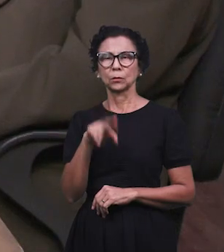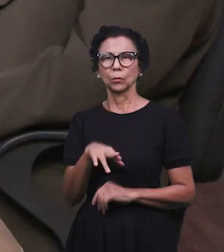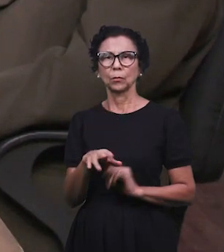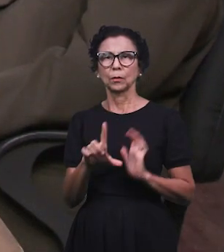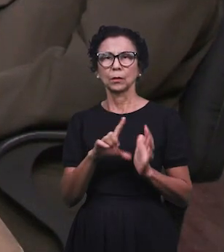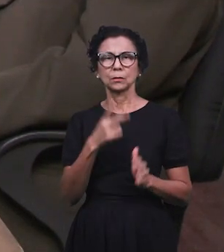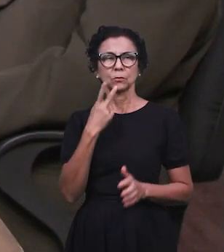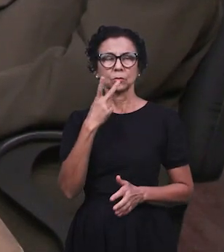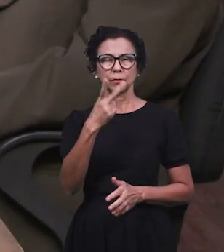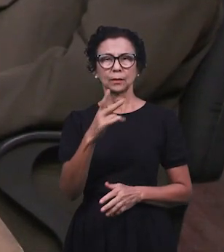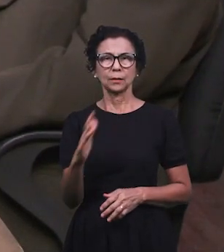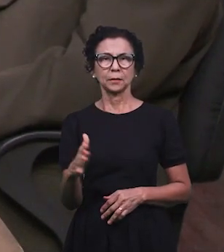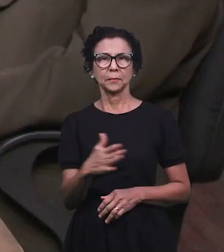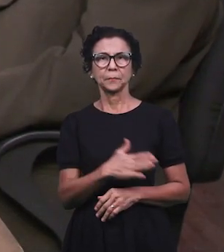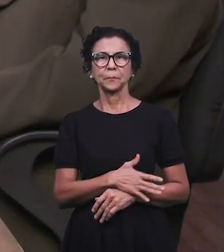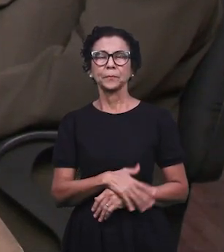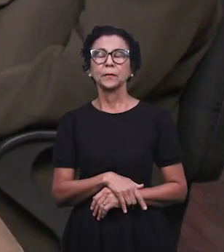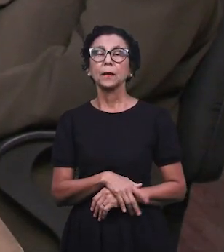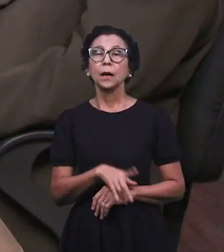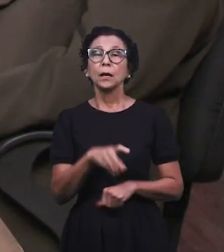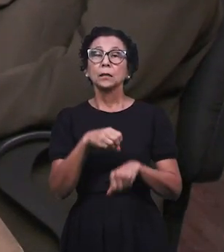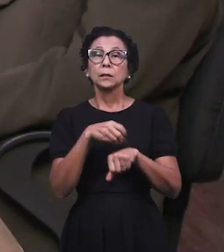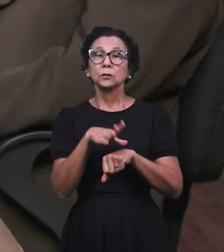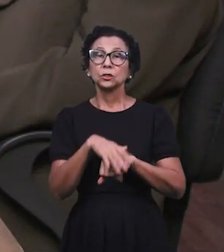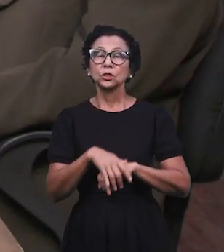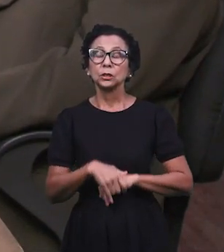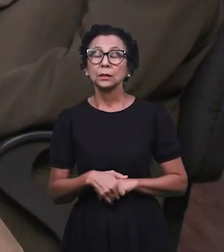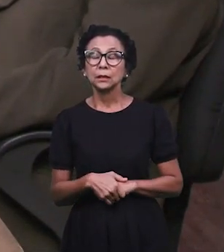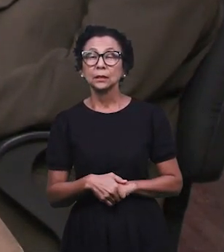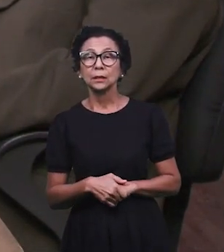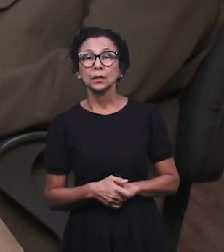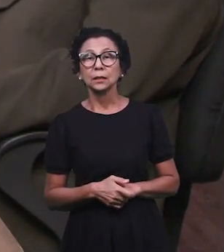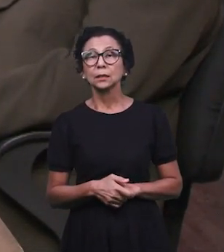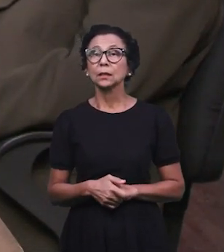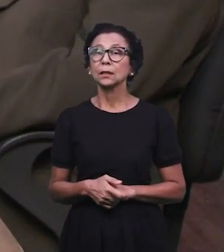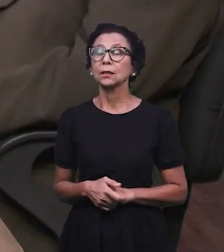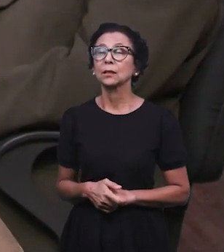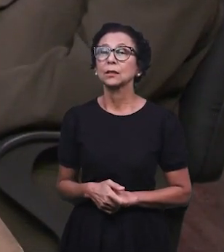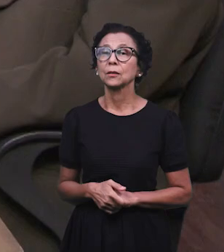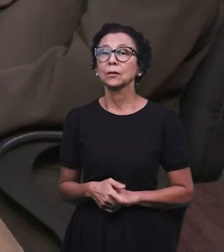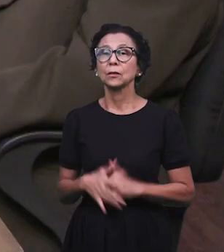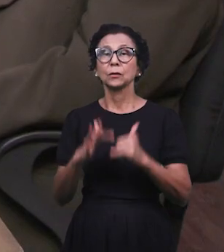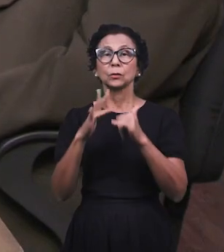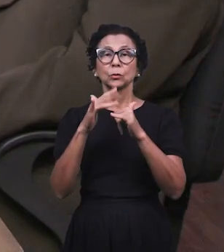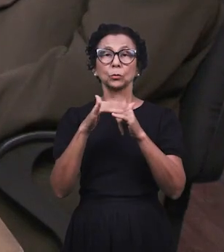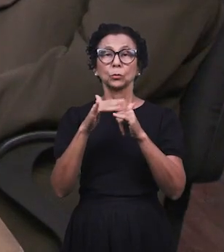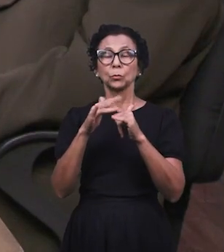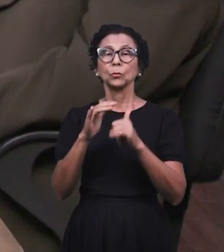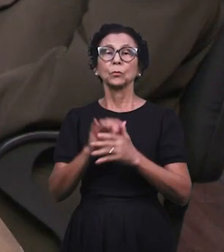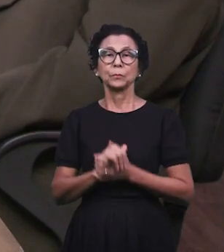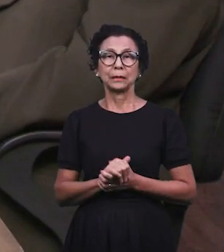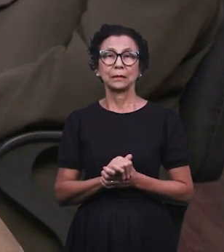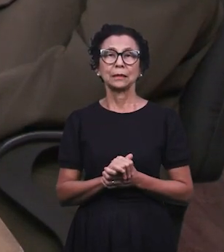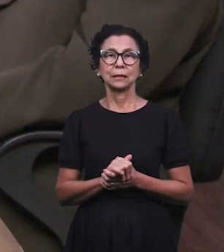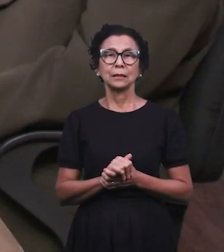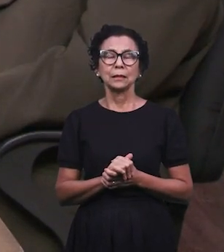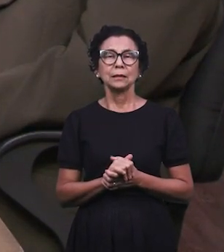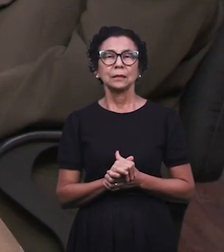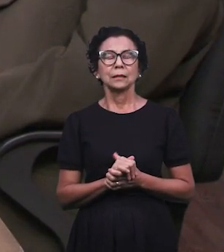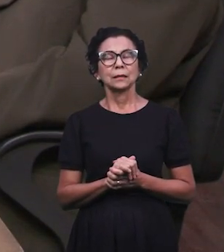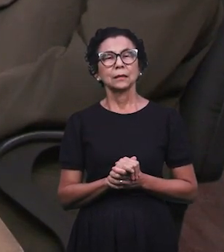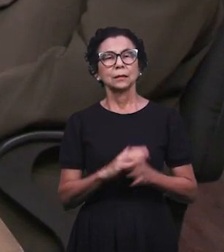acompanhando pela TV Manaim, para que acesse os nossos conteúdos no canal oficial da Igreja Cristã Maranata no YouTube. É